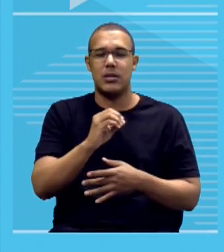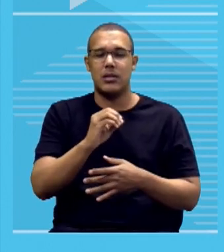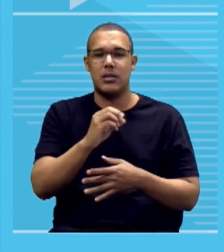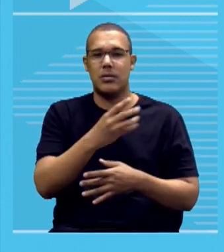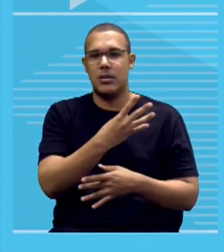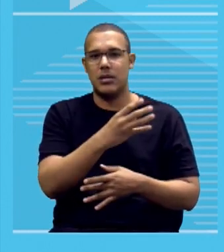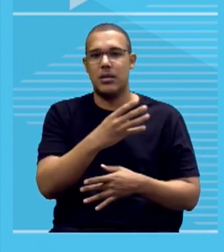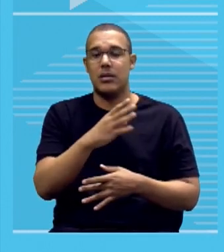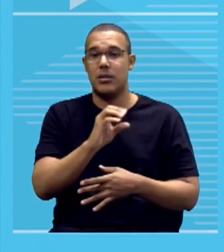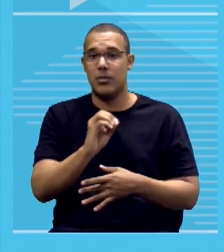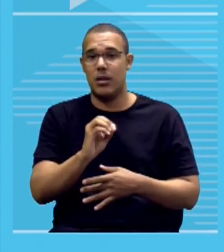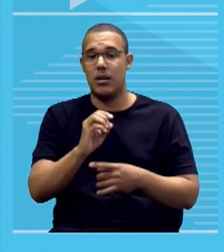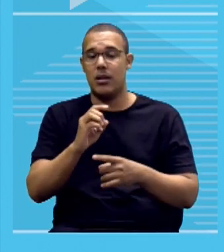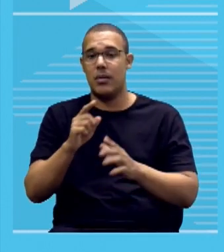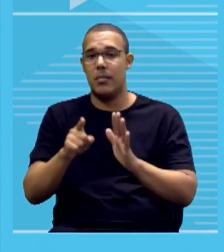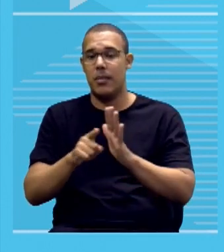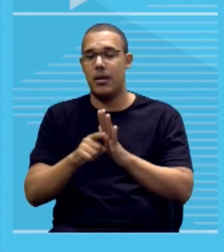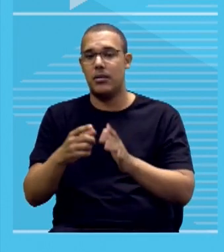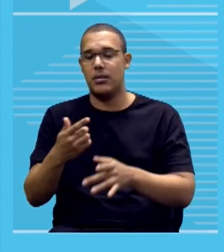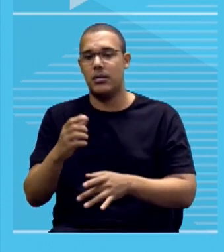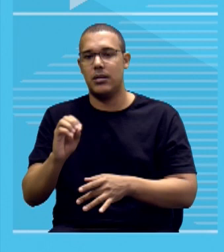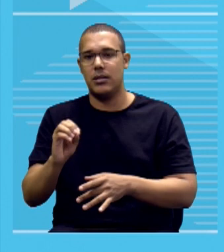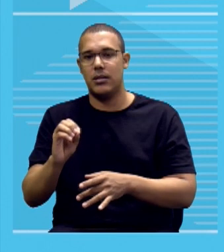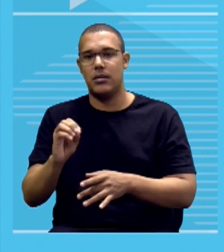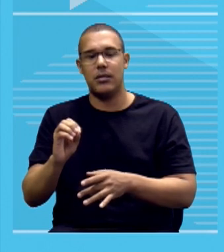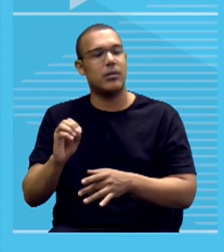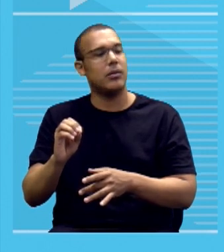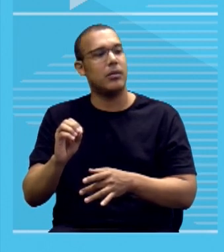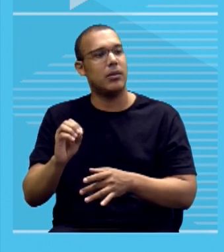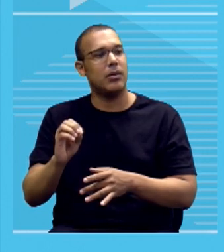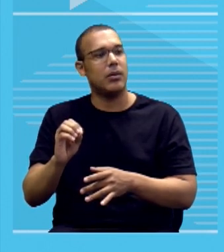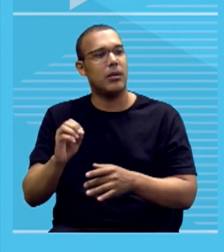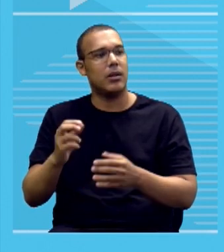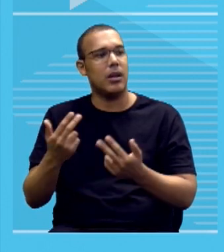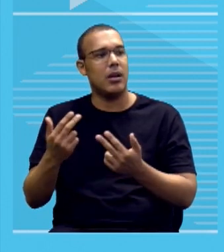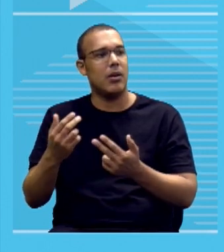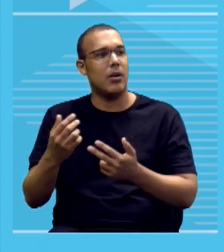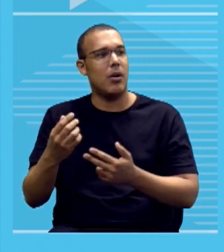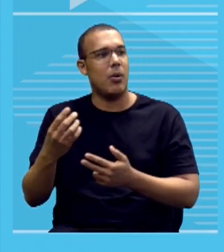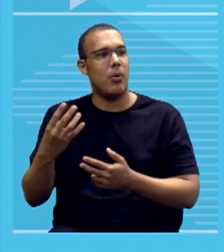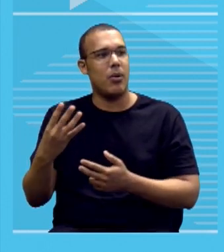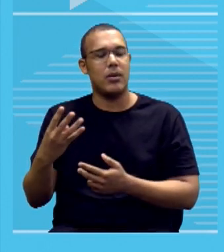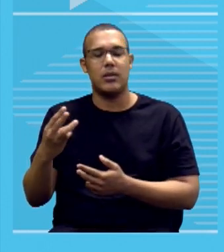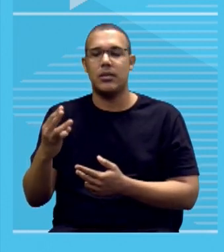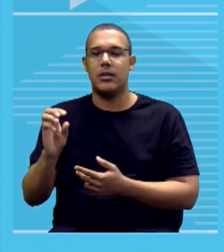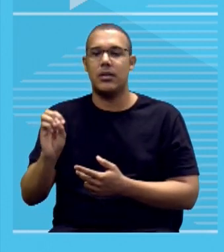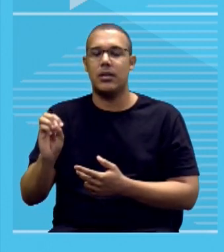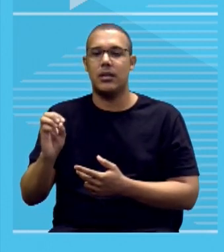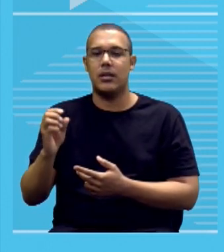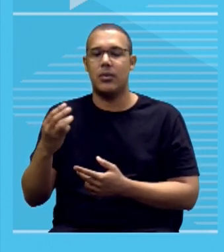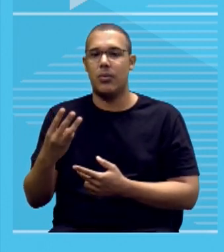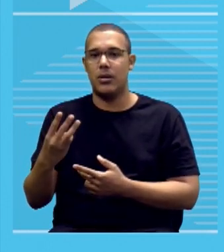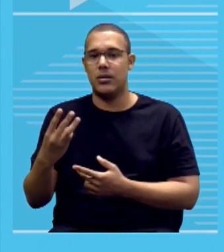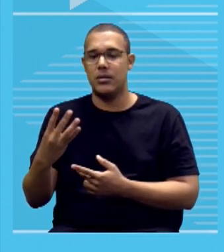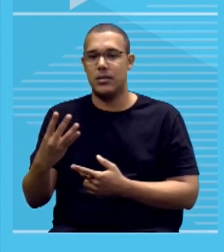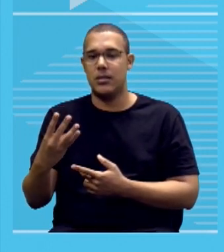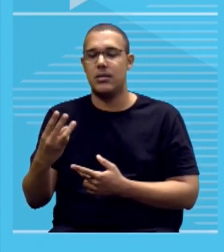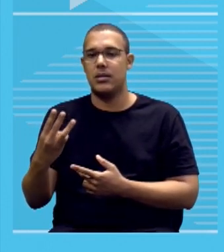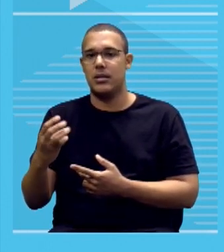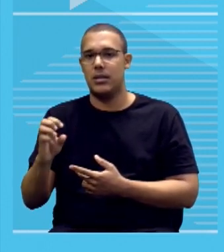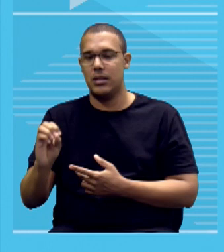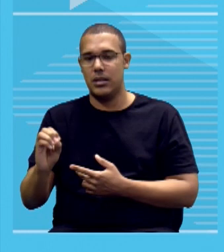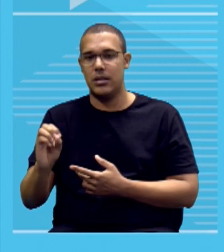10, ou seja, 430 volts. Nosso gabarito seria letra D.